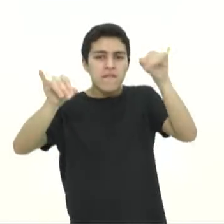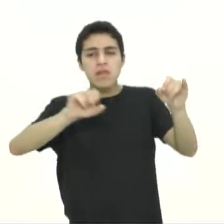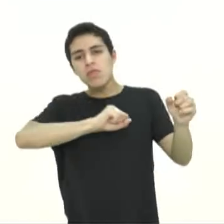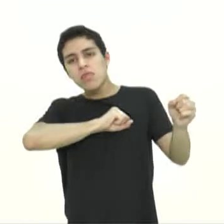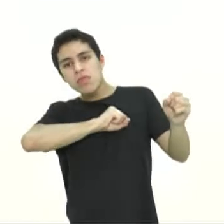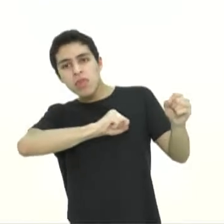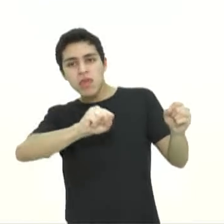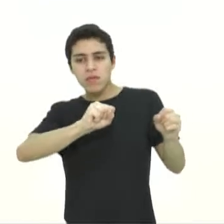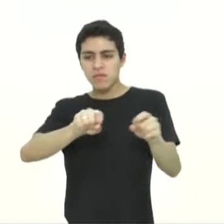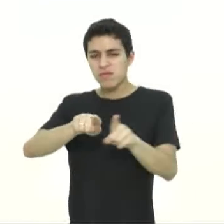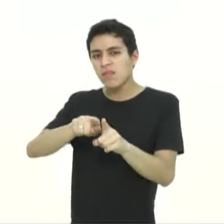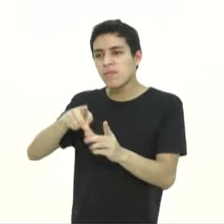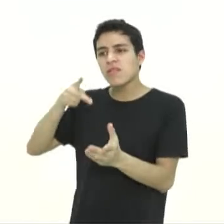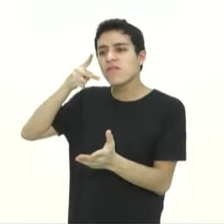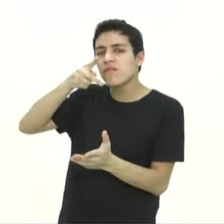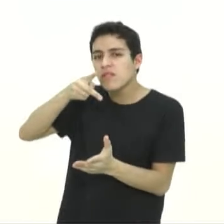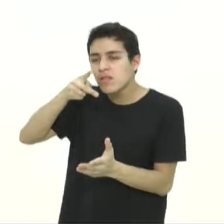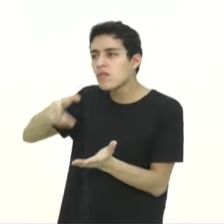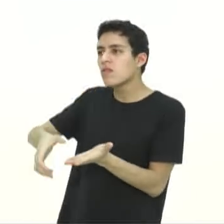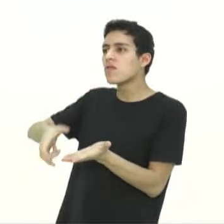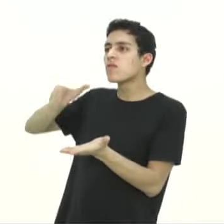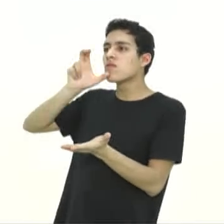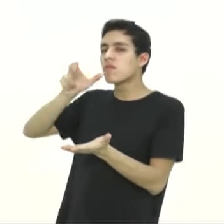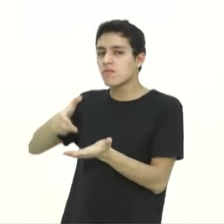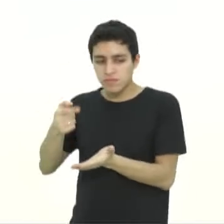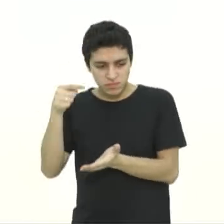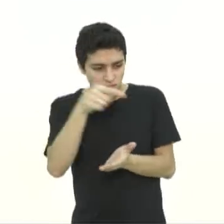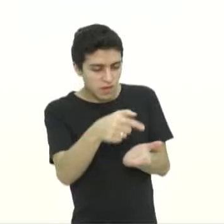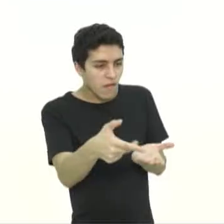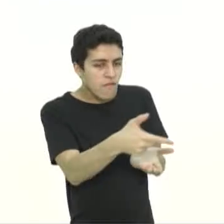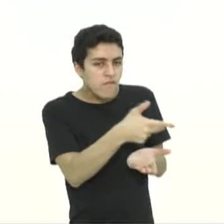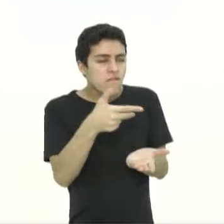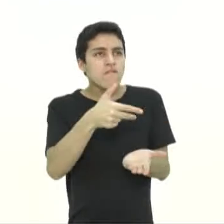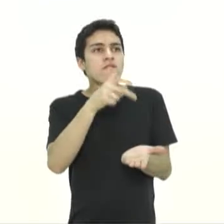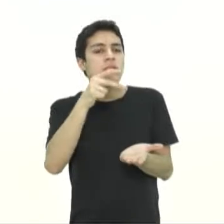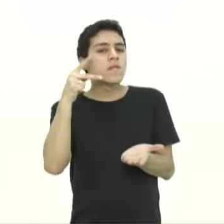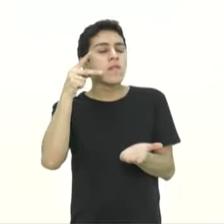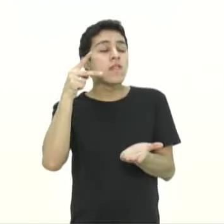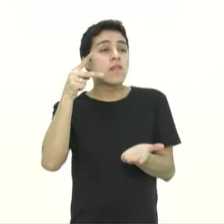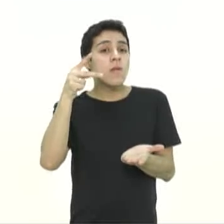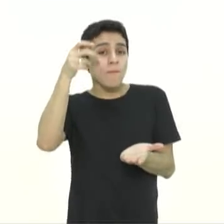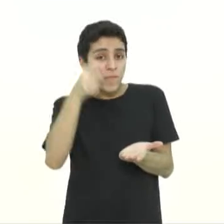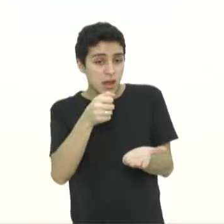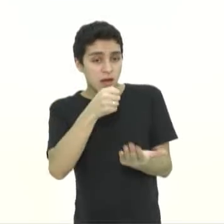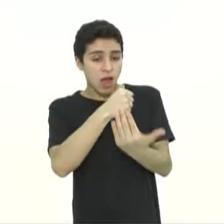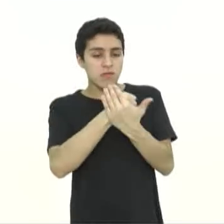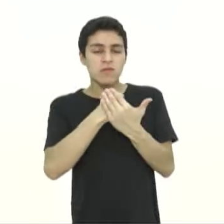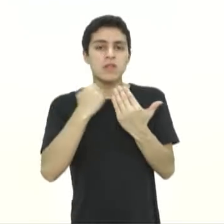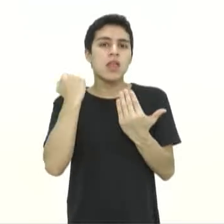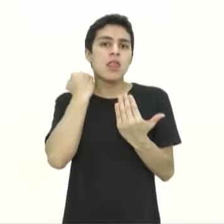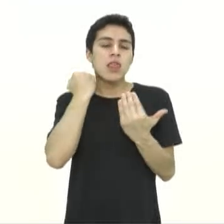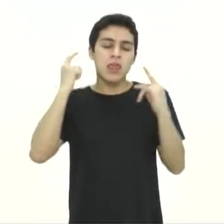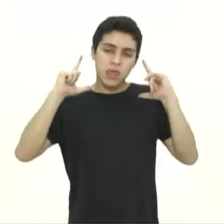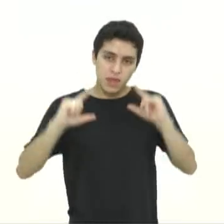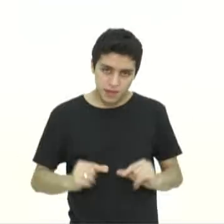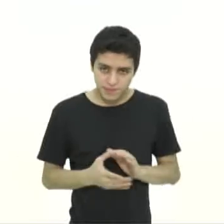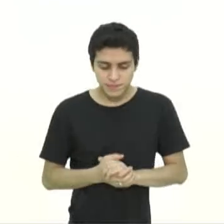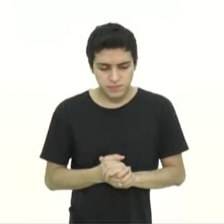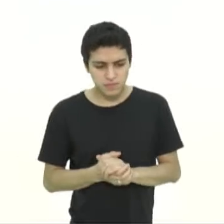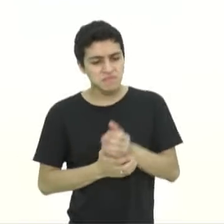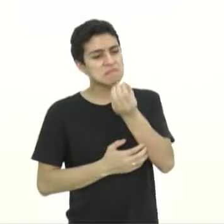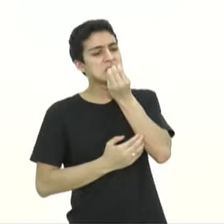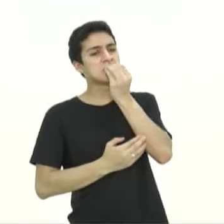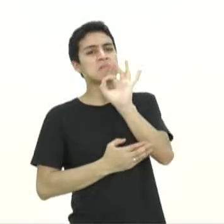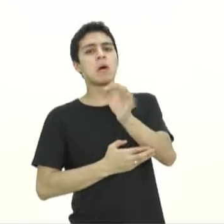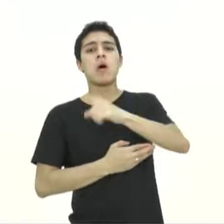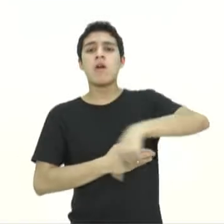tinto também. Uma de vinho branco estabiliza o sistema nervoso. O benefício adicional é que se você tomar tudo isso